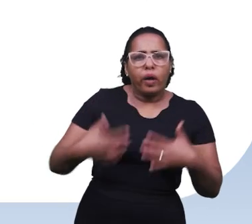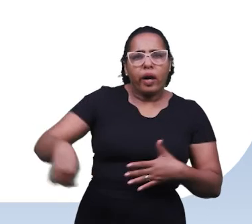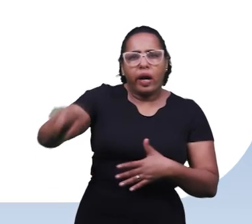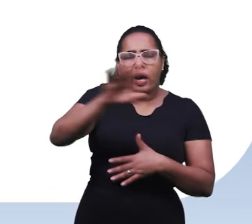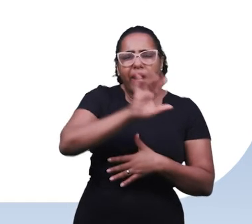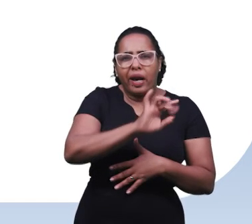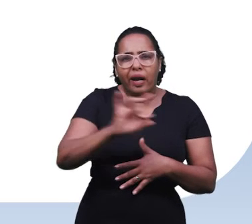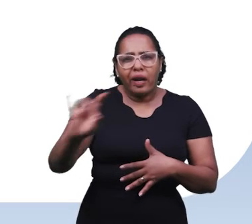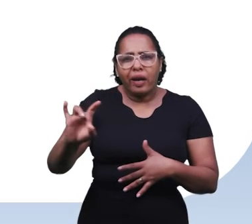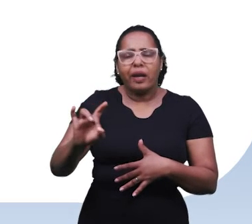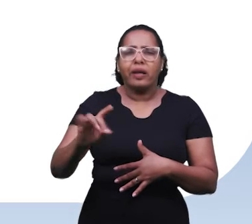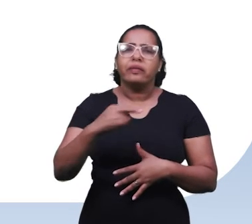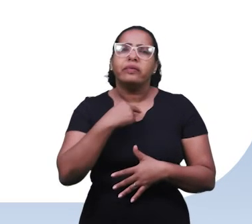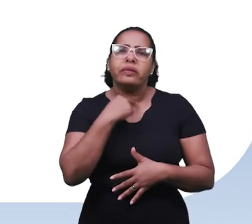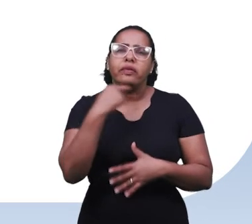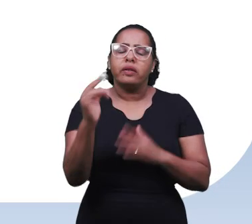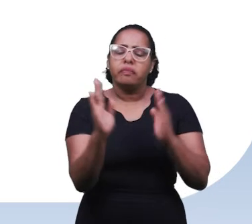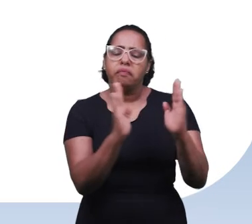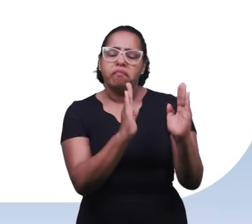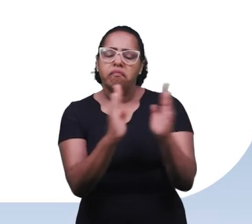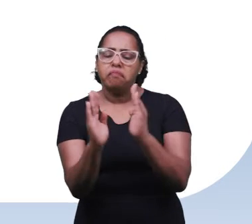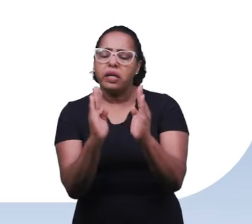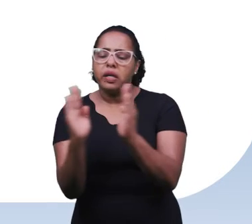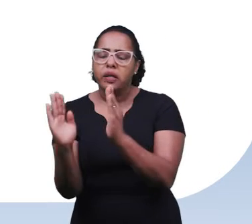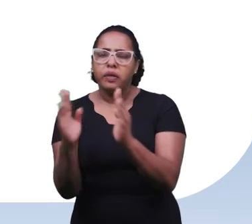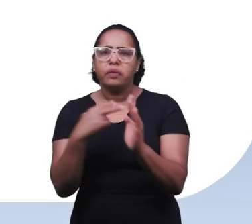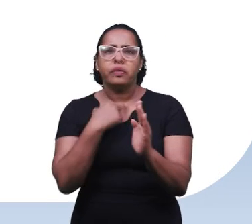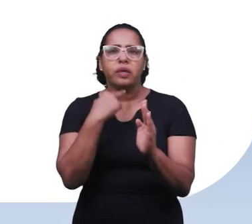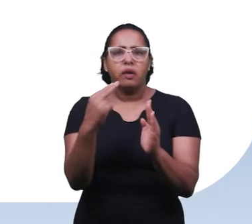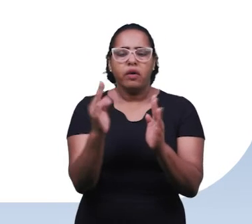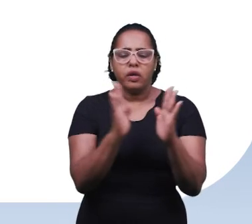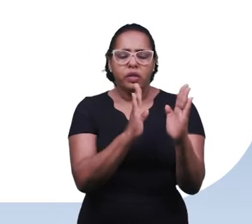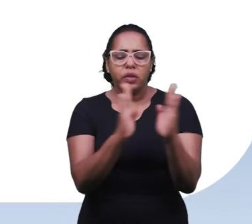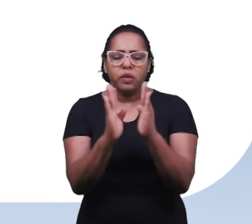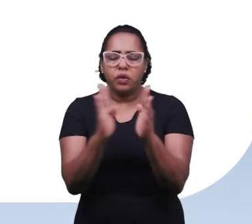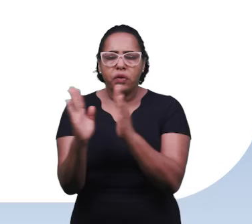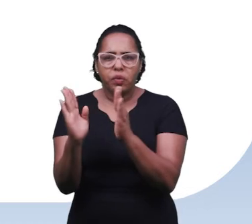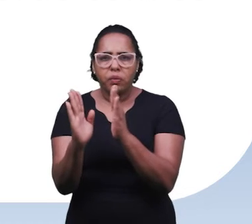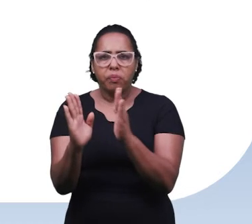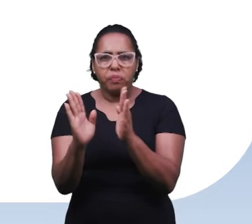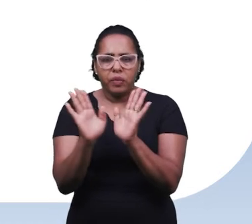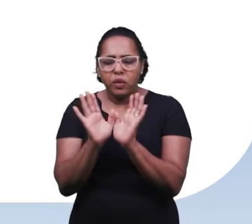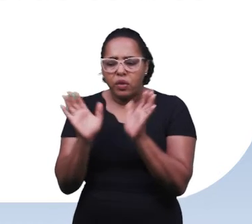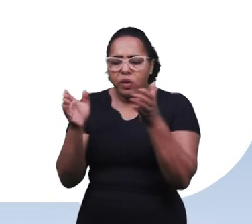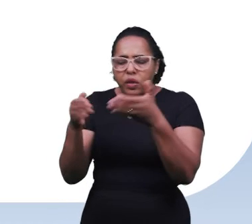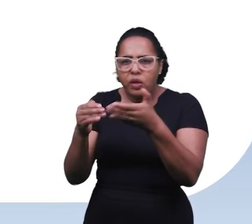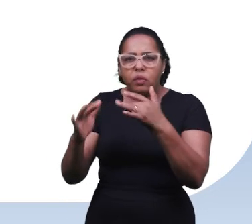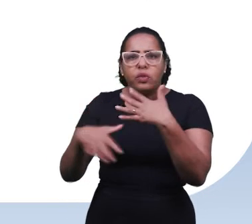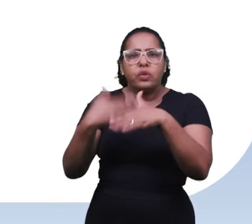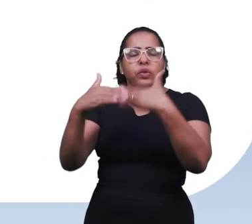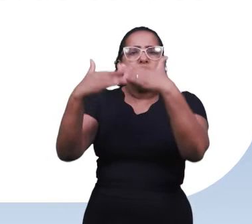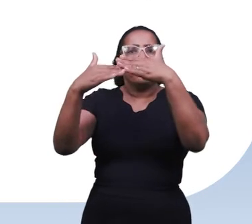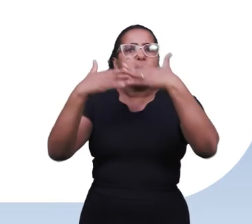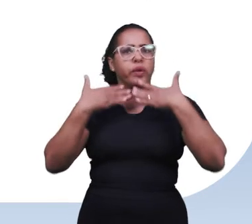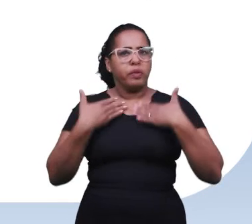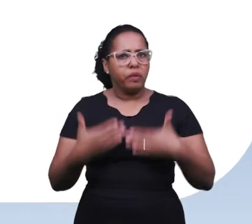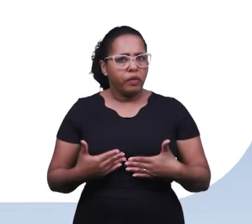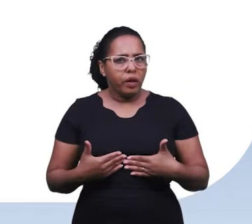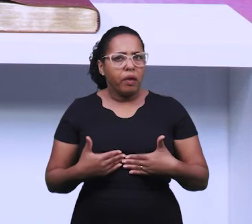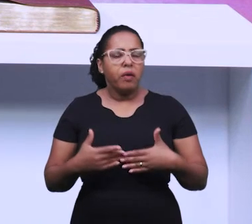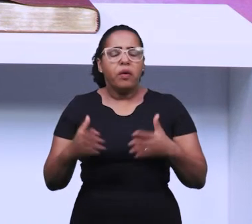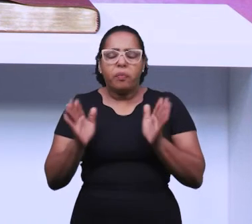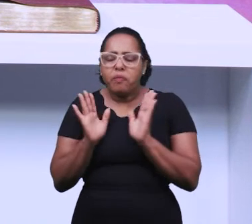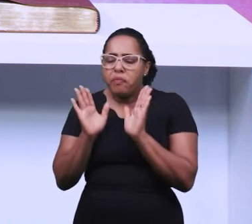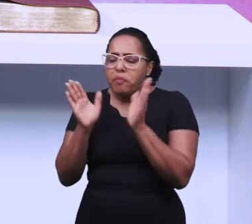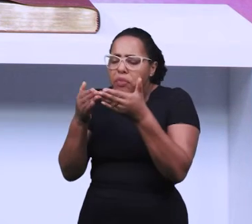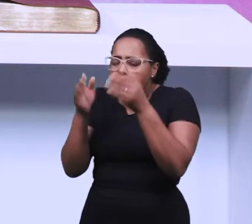voz. Cada voz, cada fase da voz tem um momento específico de desenvolvimento biológico. E